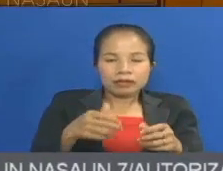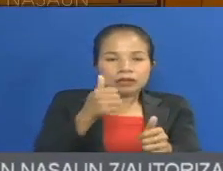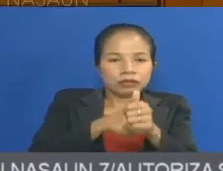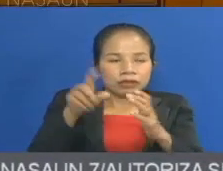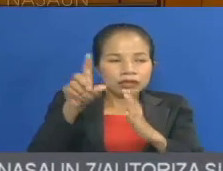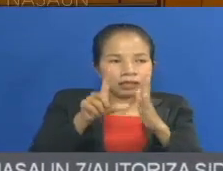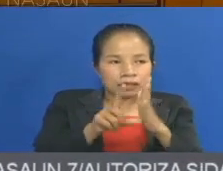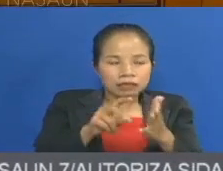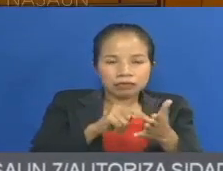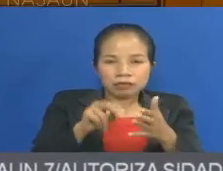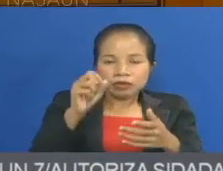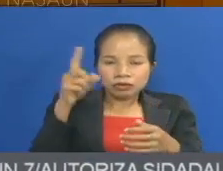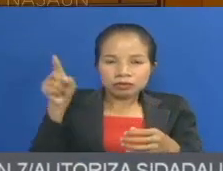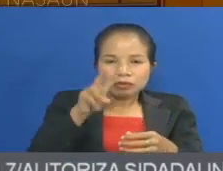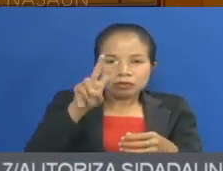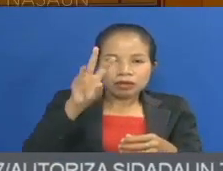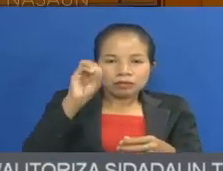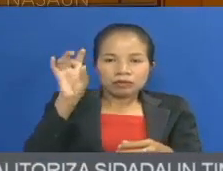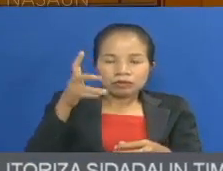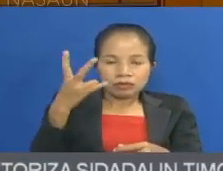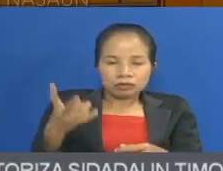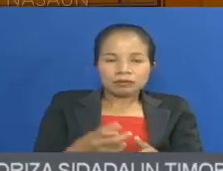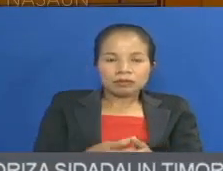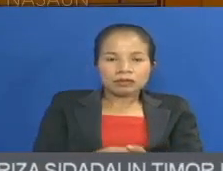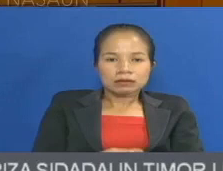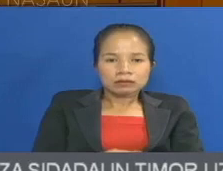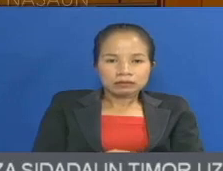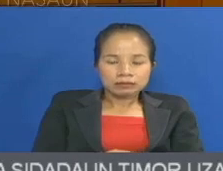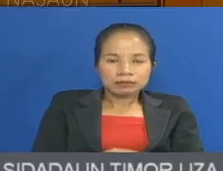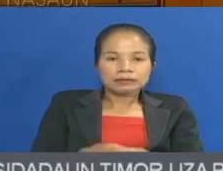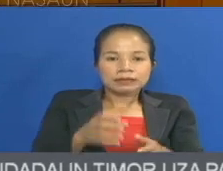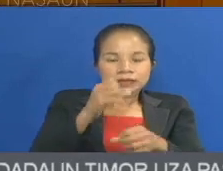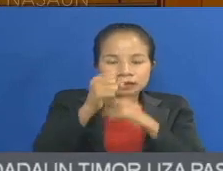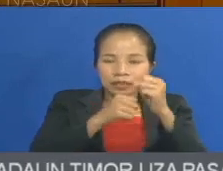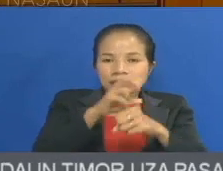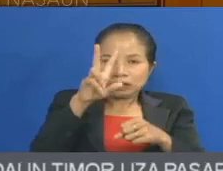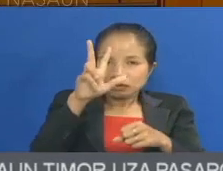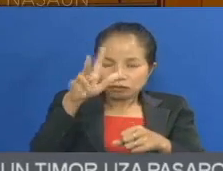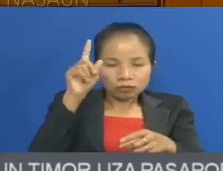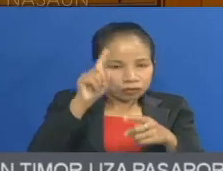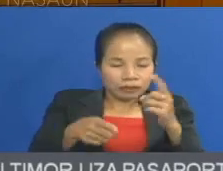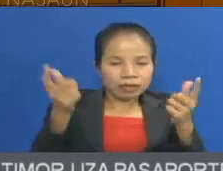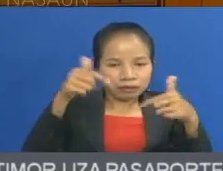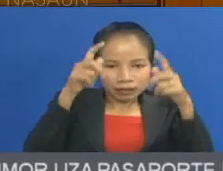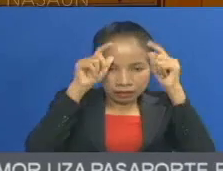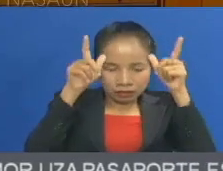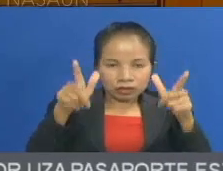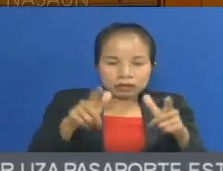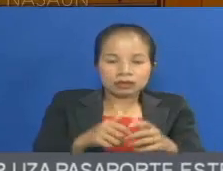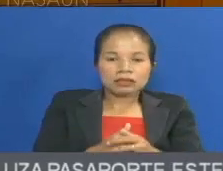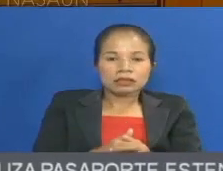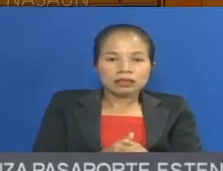Asilo Lei número 11 barra 2017. Maximum Tinantolo. Sira labela tamamai iha Território Nacional